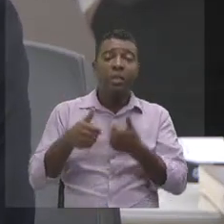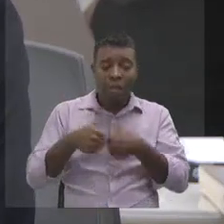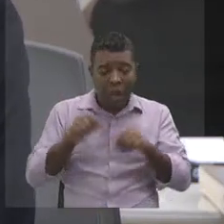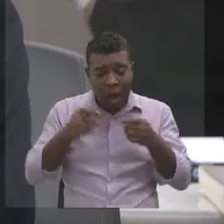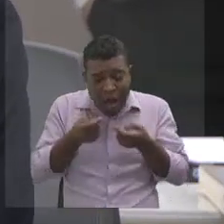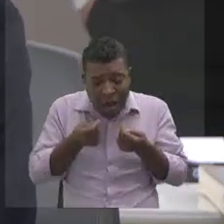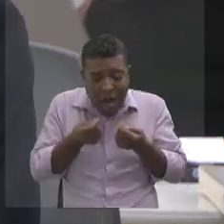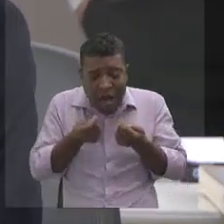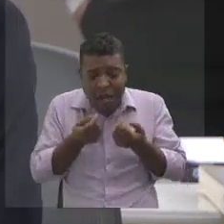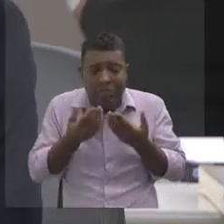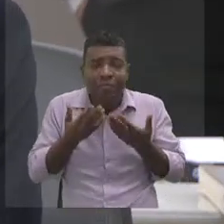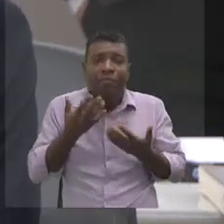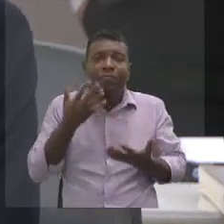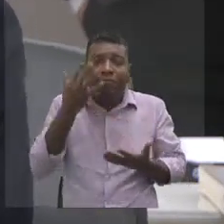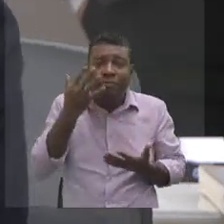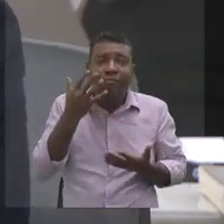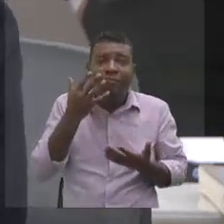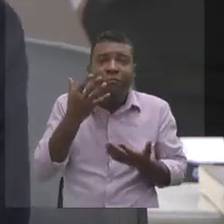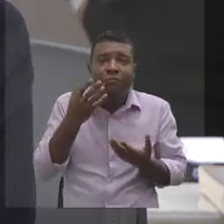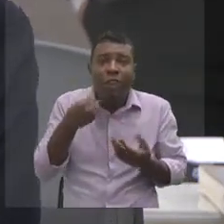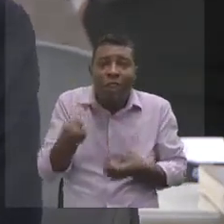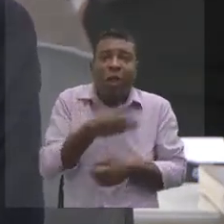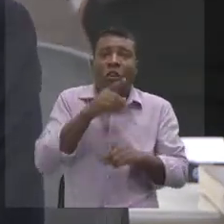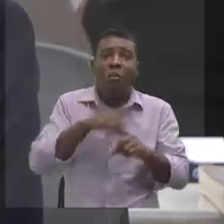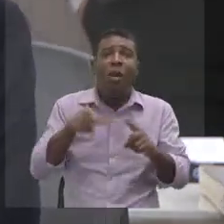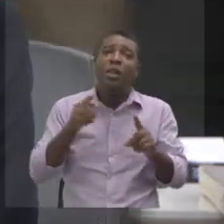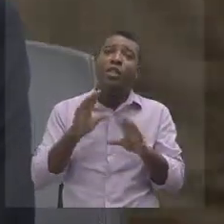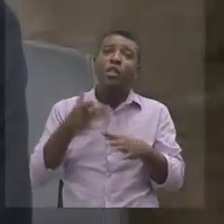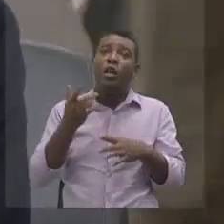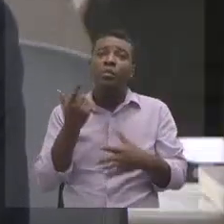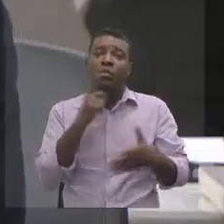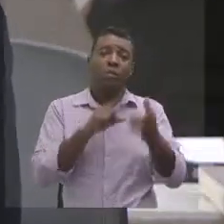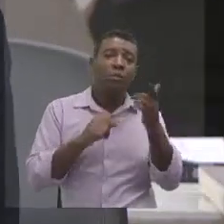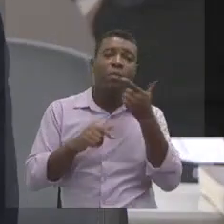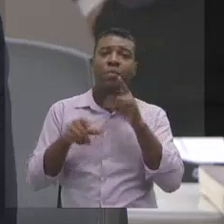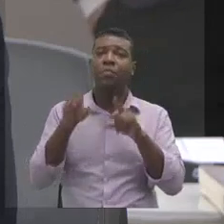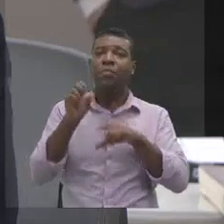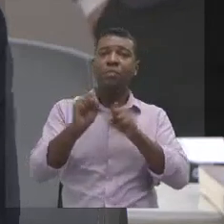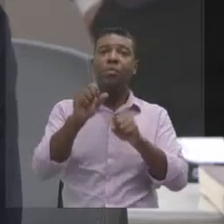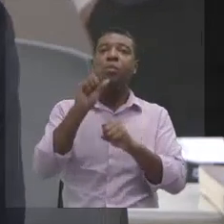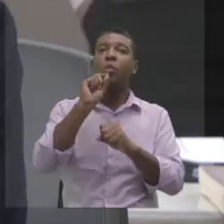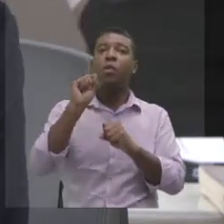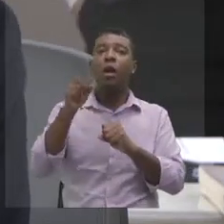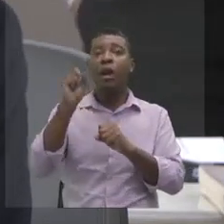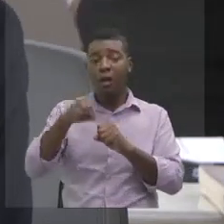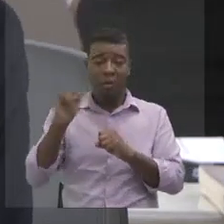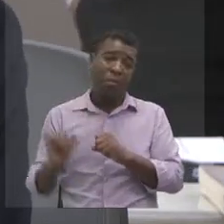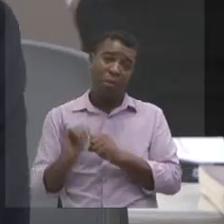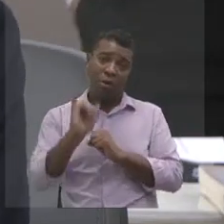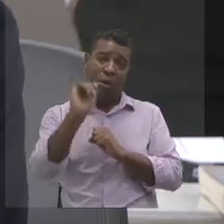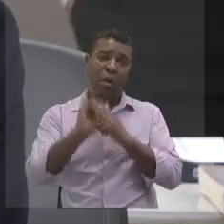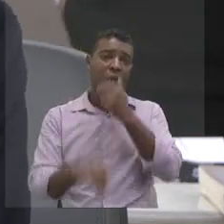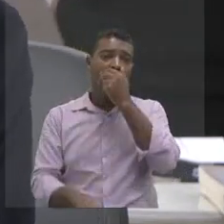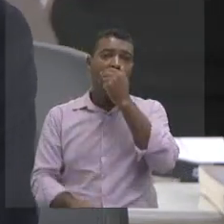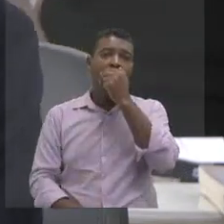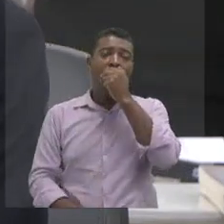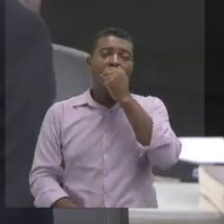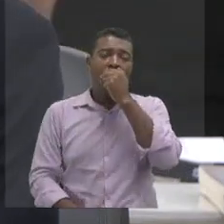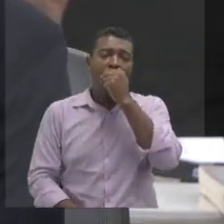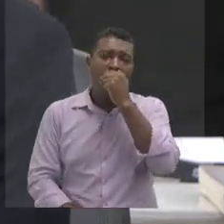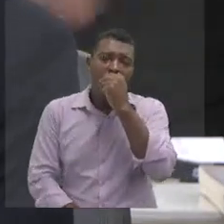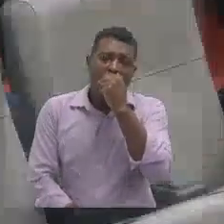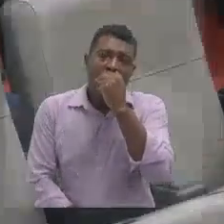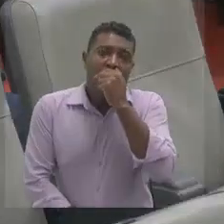do sistema viário a gente já tem conseguido ganhos assim que eu diria em pouco tempo relevantes então por exemplo quem hoje se desloca da estação